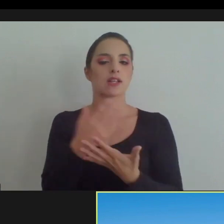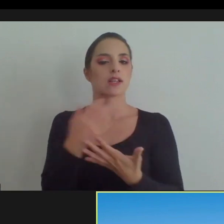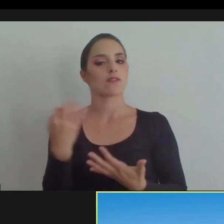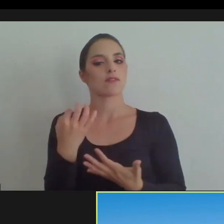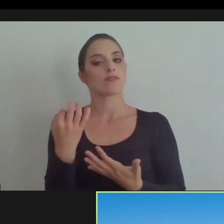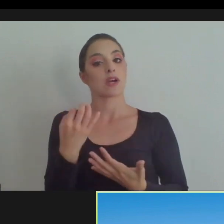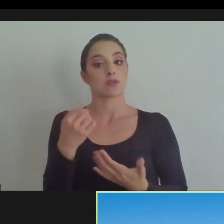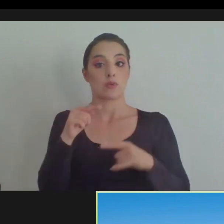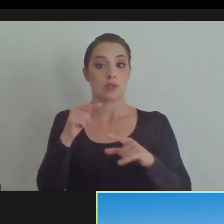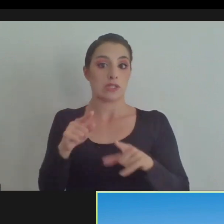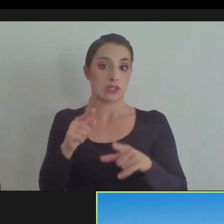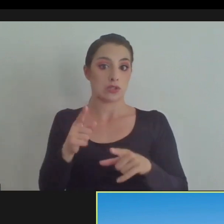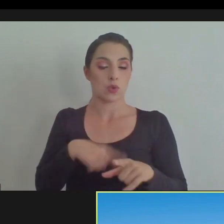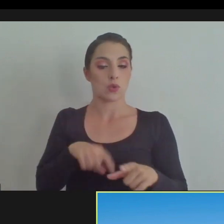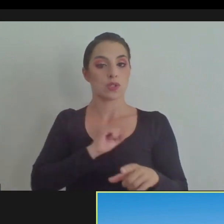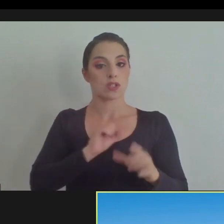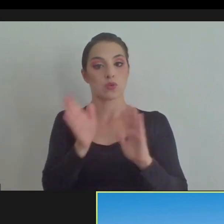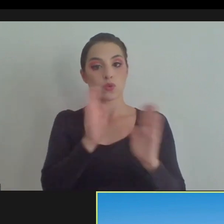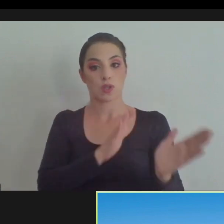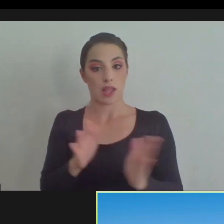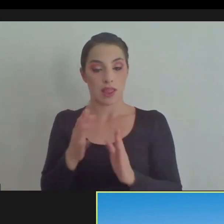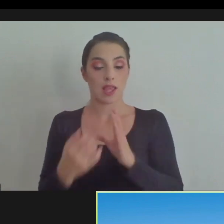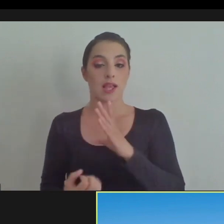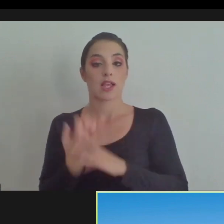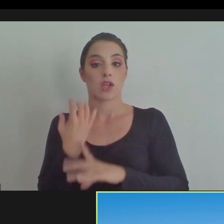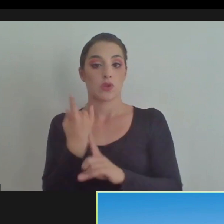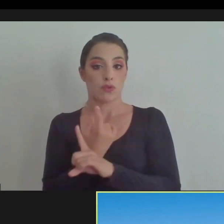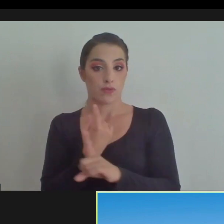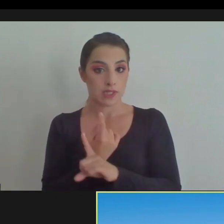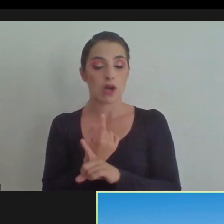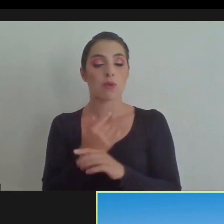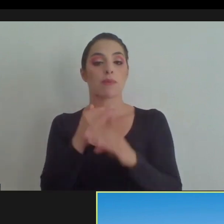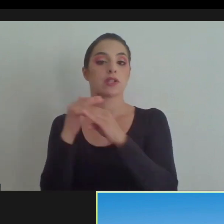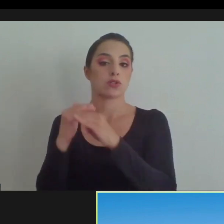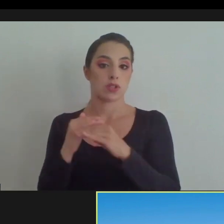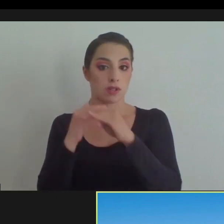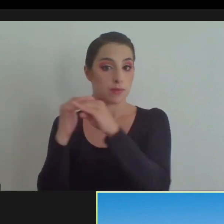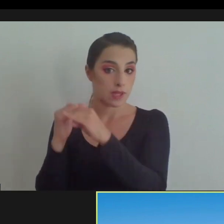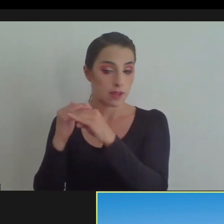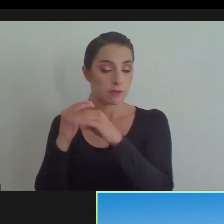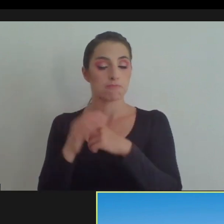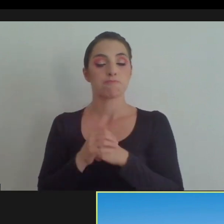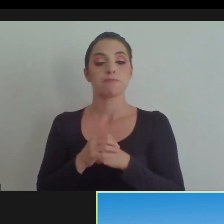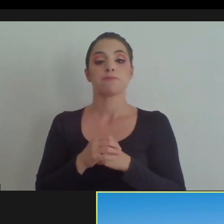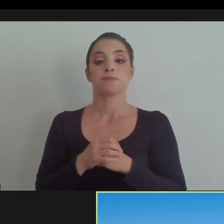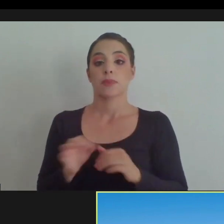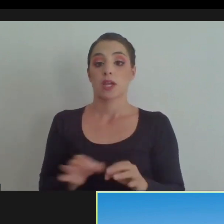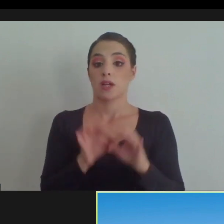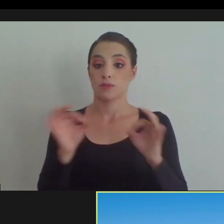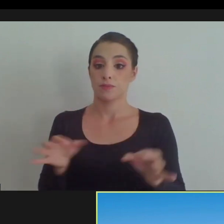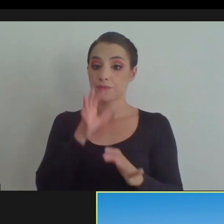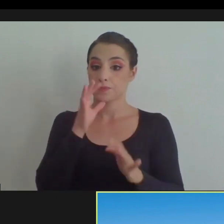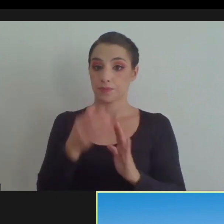também inovação para a sustentabilidade. Como foi dito,